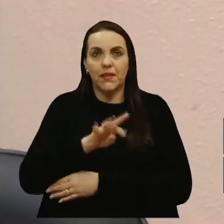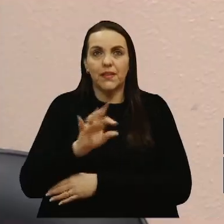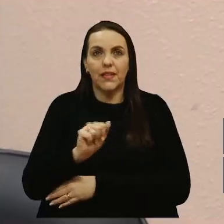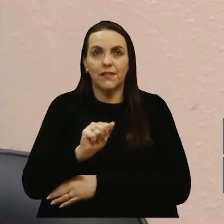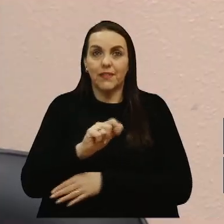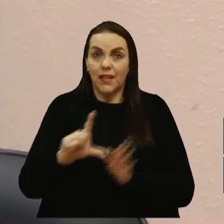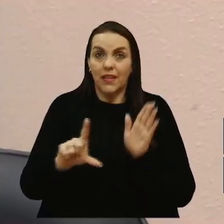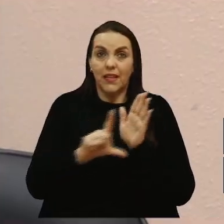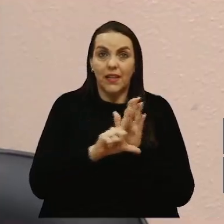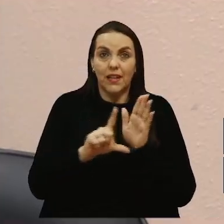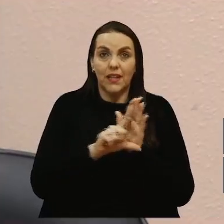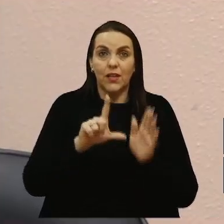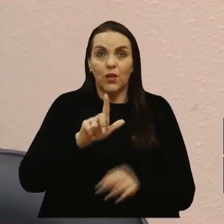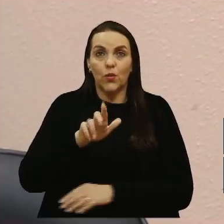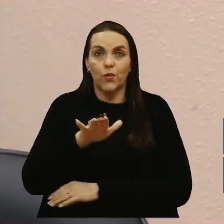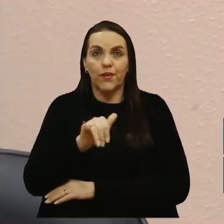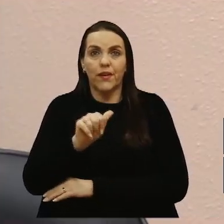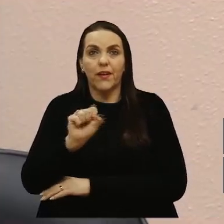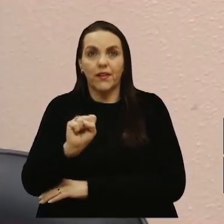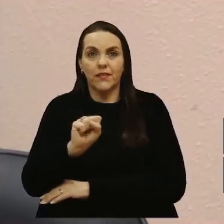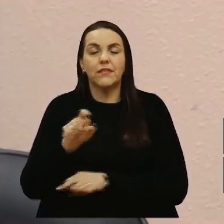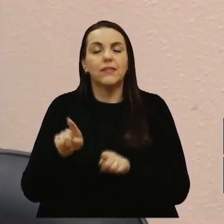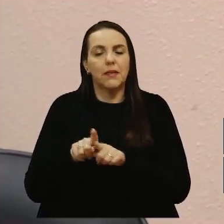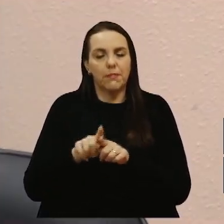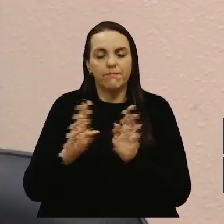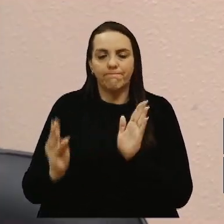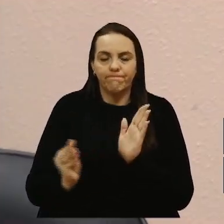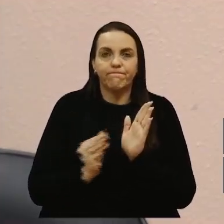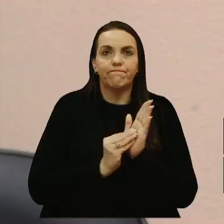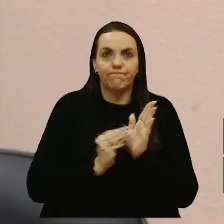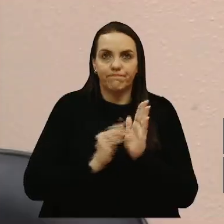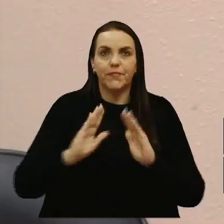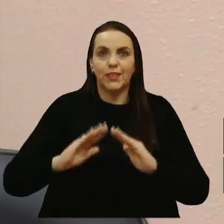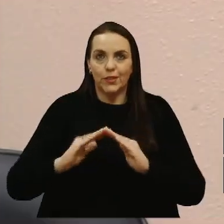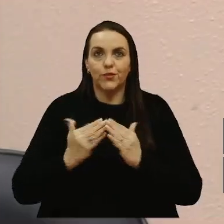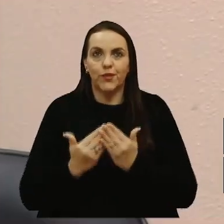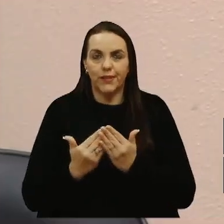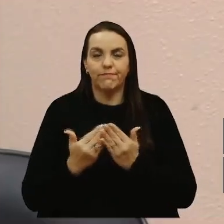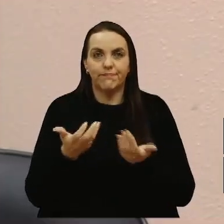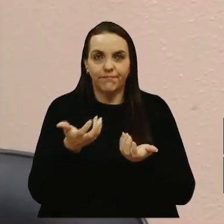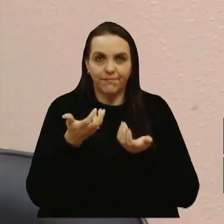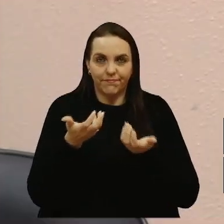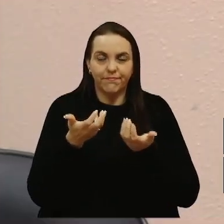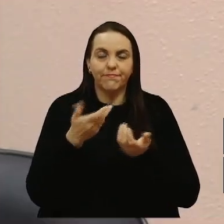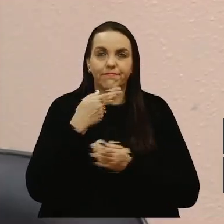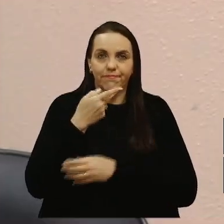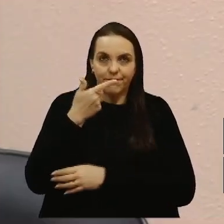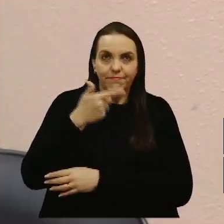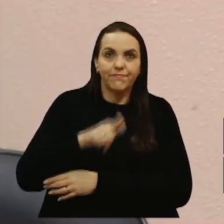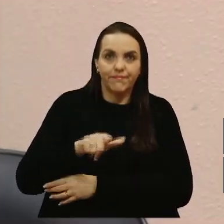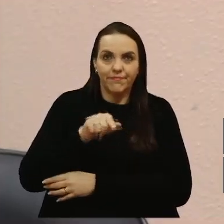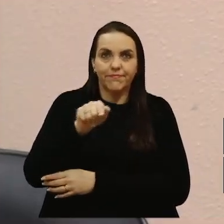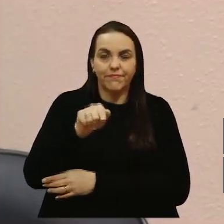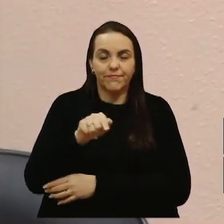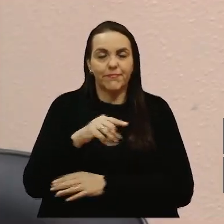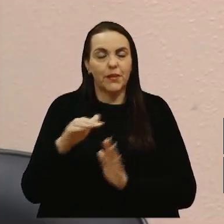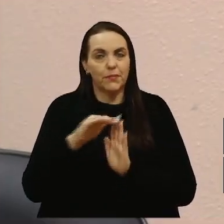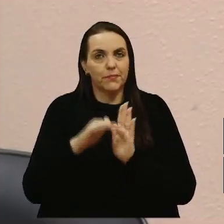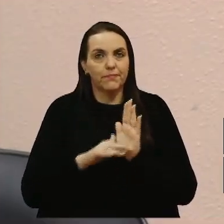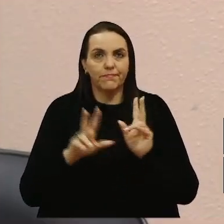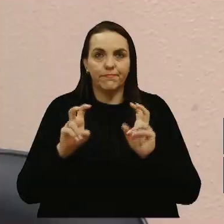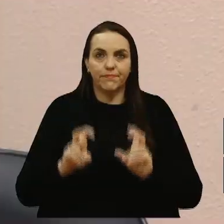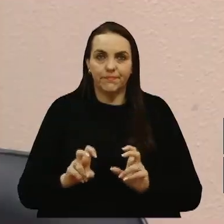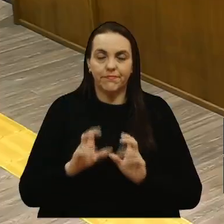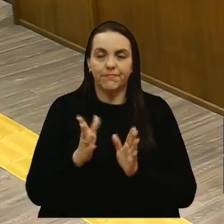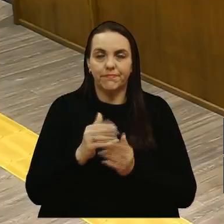Lei Lucas, implementado também, inclusive, nas escolas. Então, aqui quero reforçar mais essa pauta e essa situação.